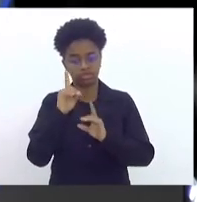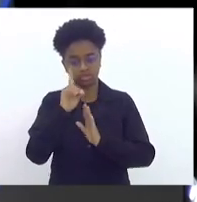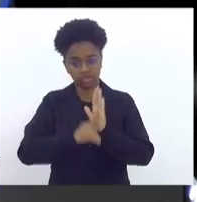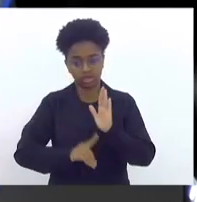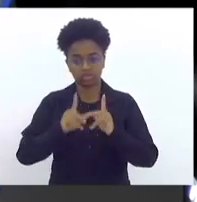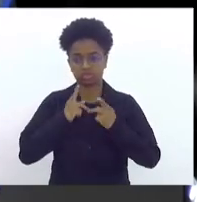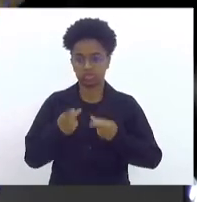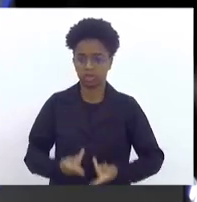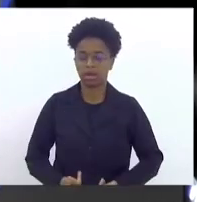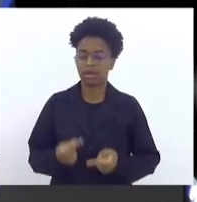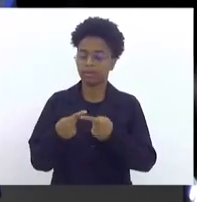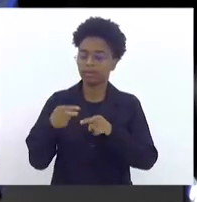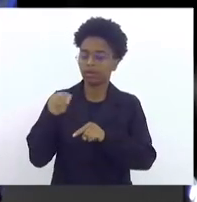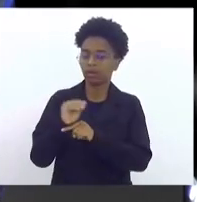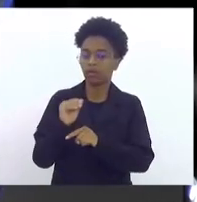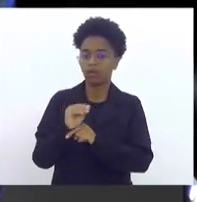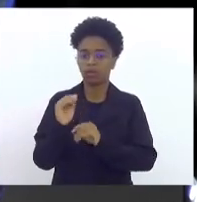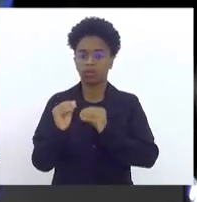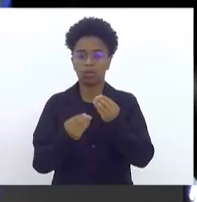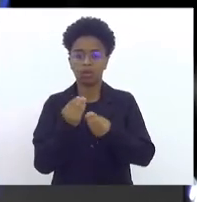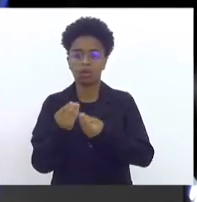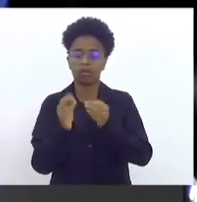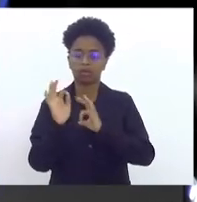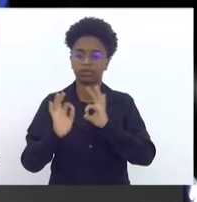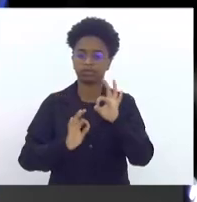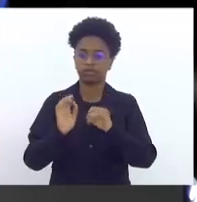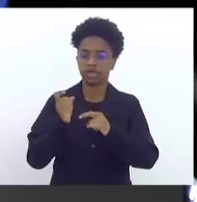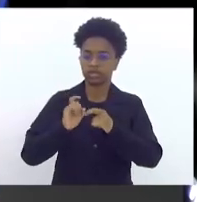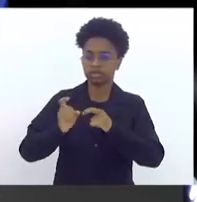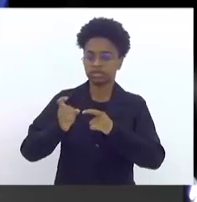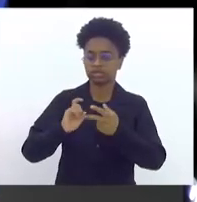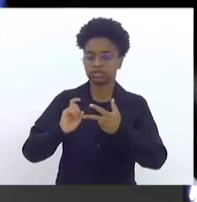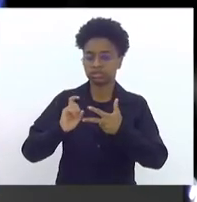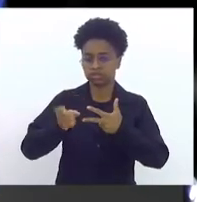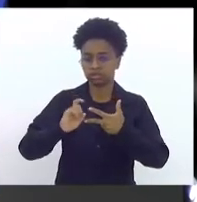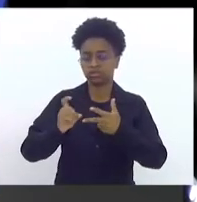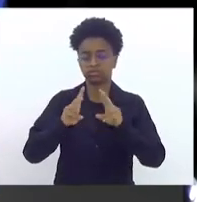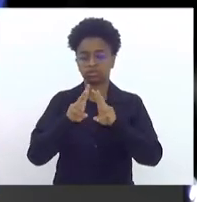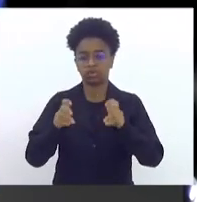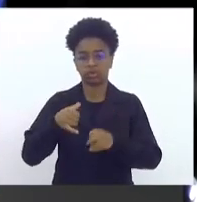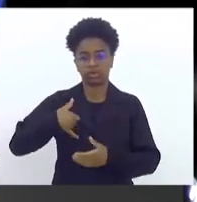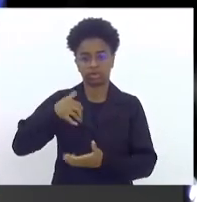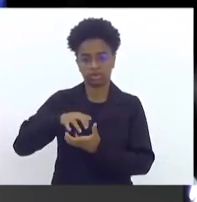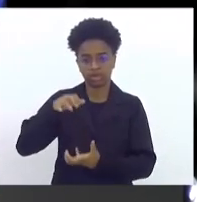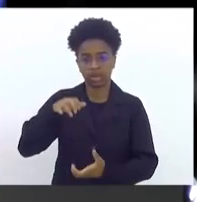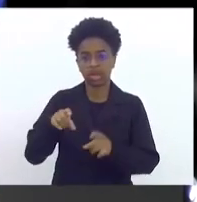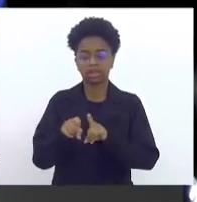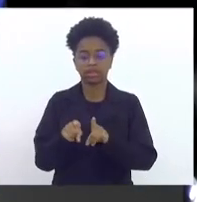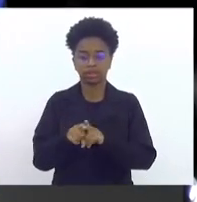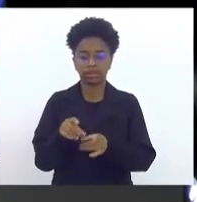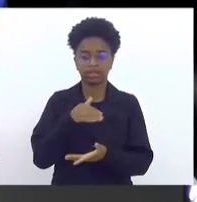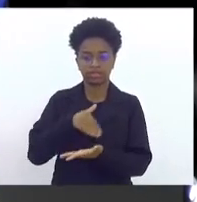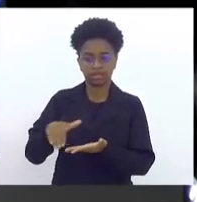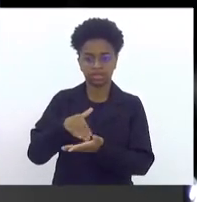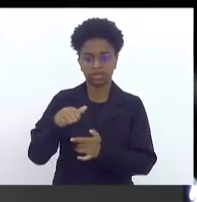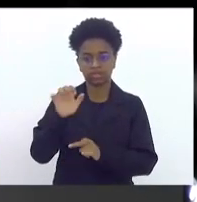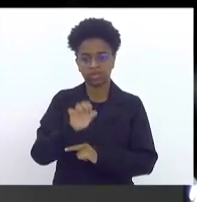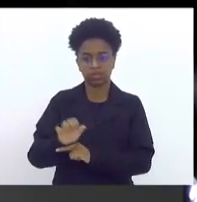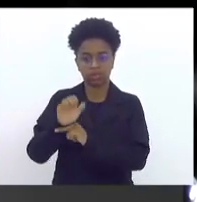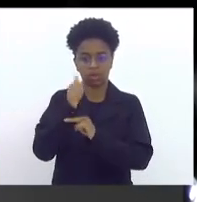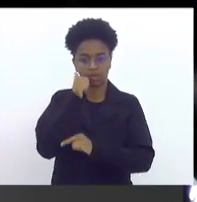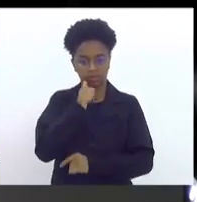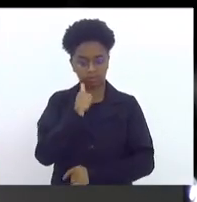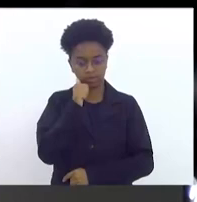cuida na organização do executivo da questão do Idoso envolver também a secretaria Estadual da